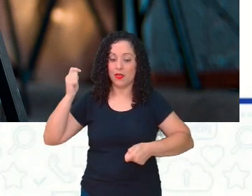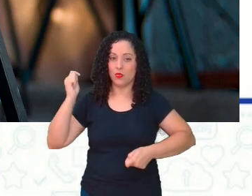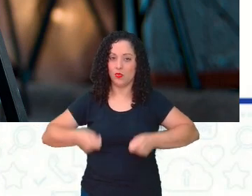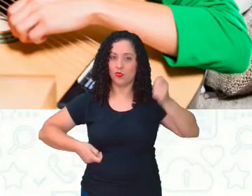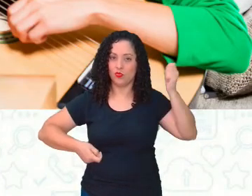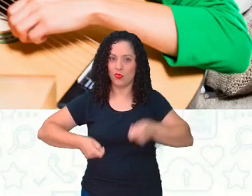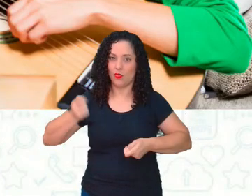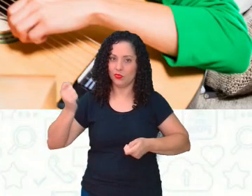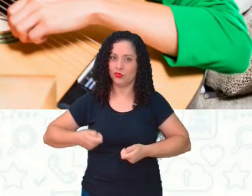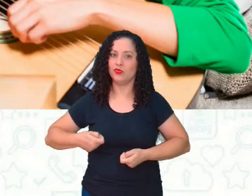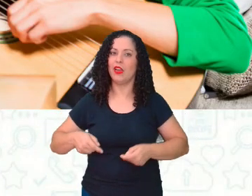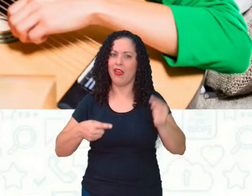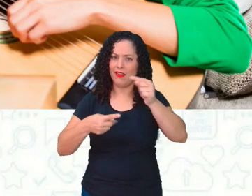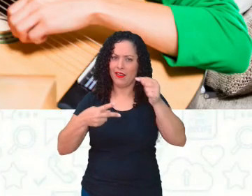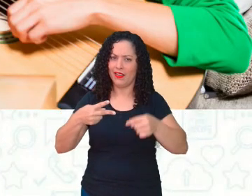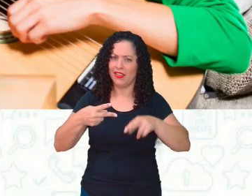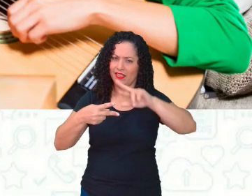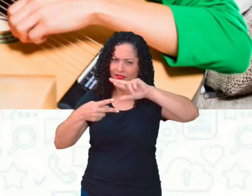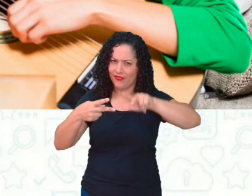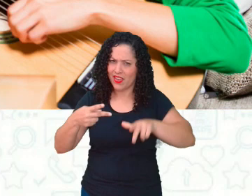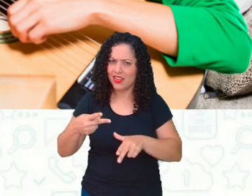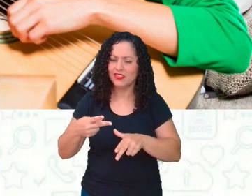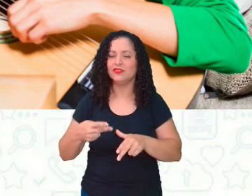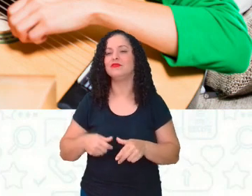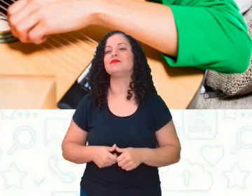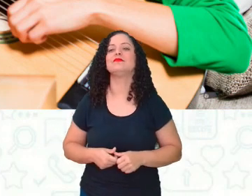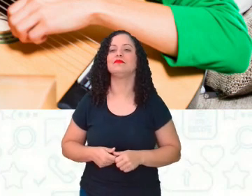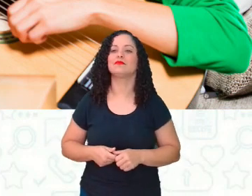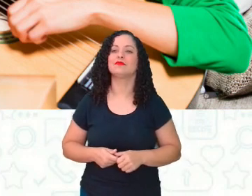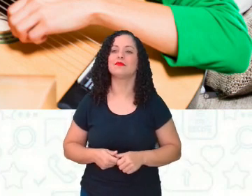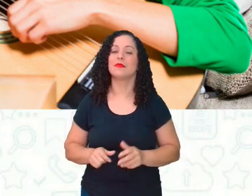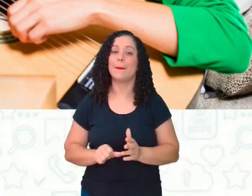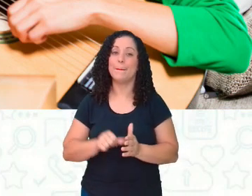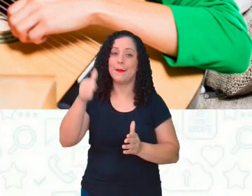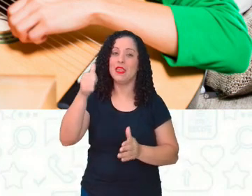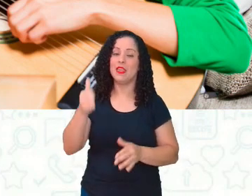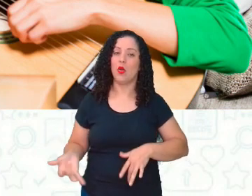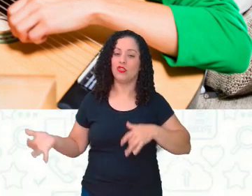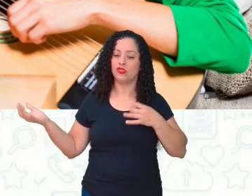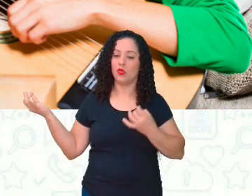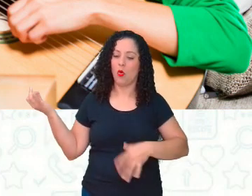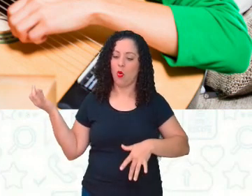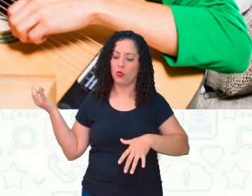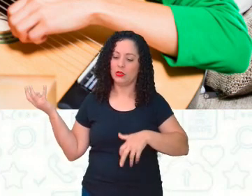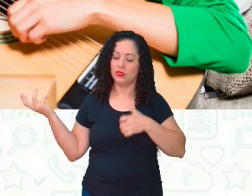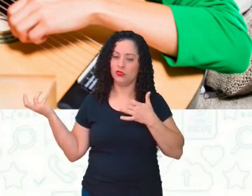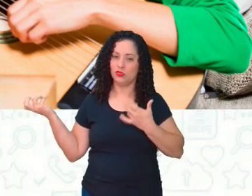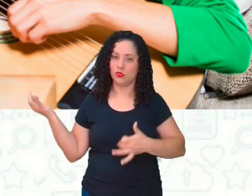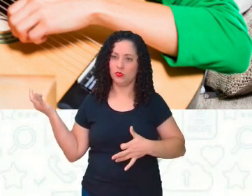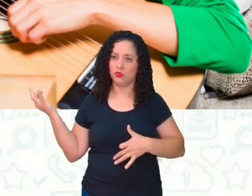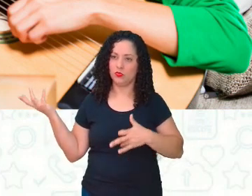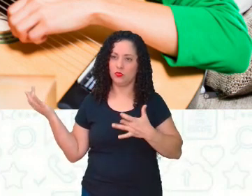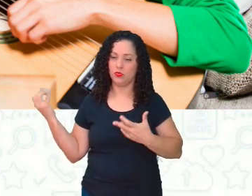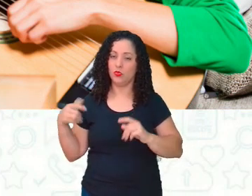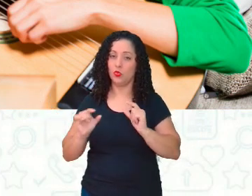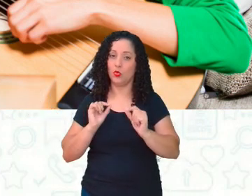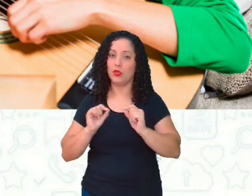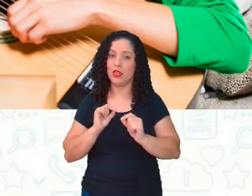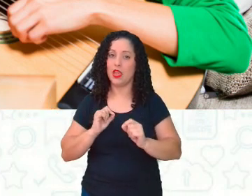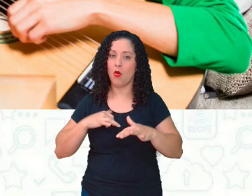membranofones. Vamos ver cada um? Então, vamos começar aí pelas cordas, né? Os instrumentos de corda, o som é produzido